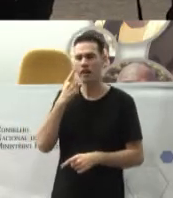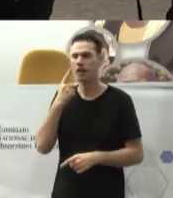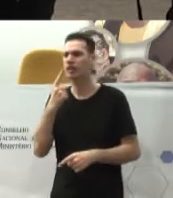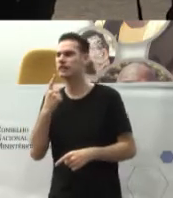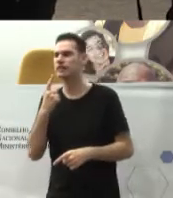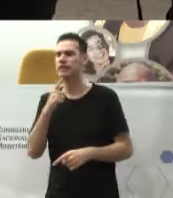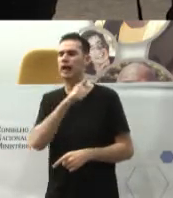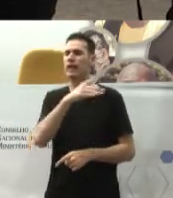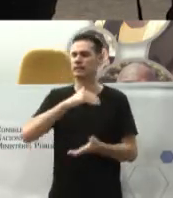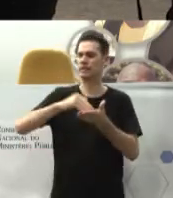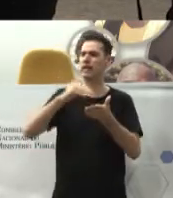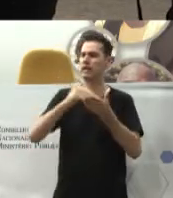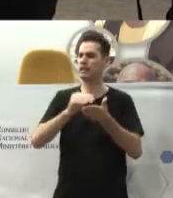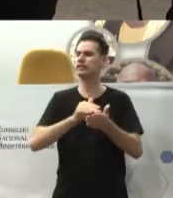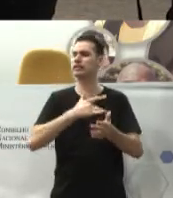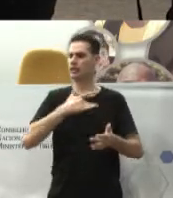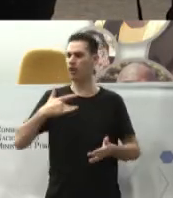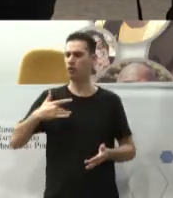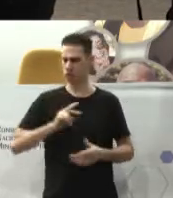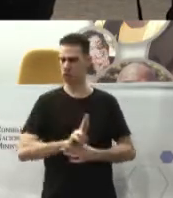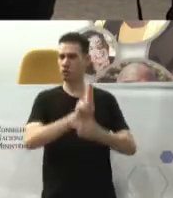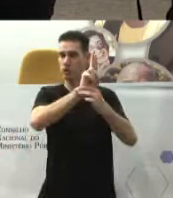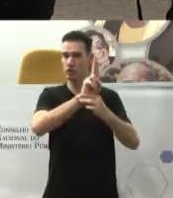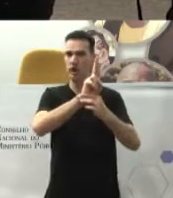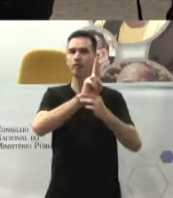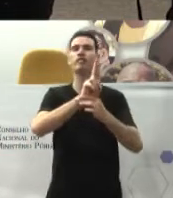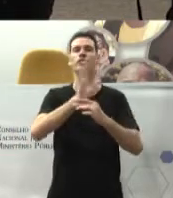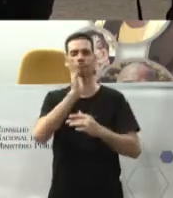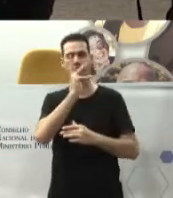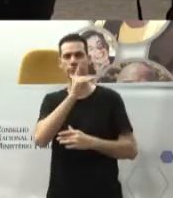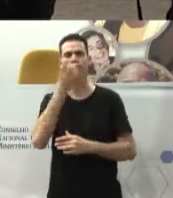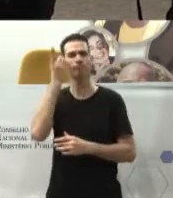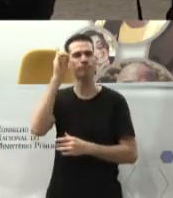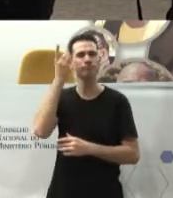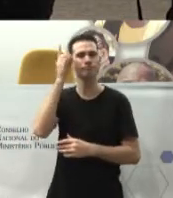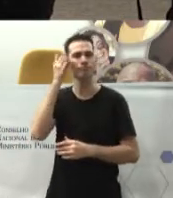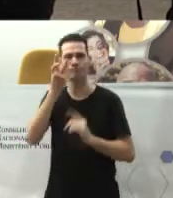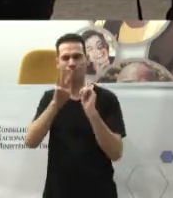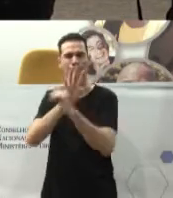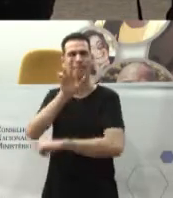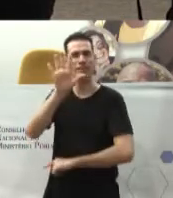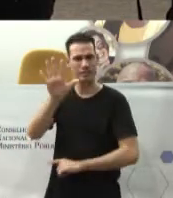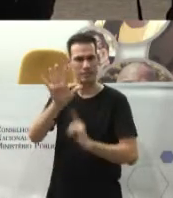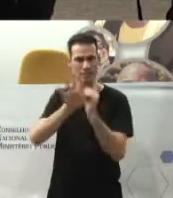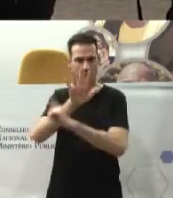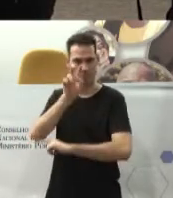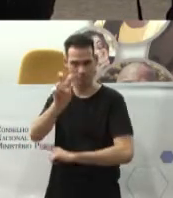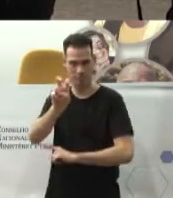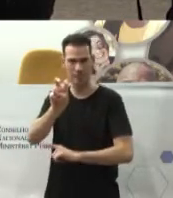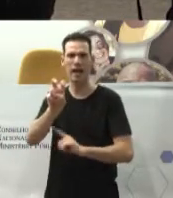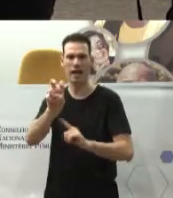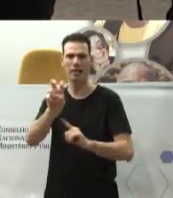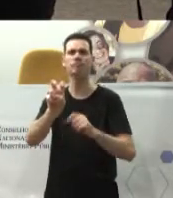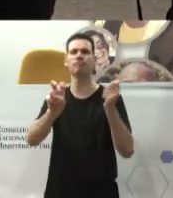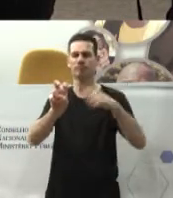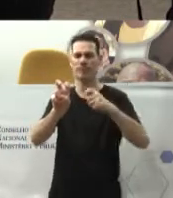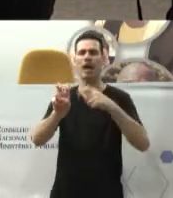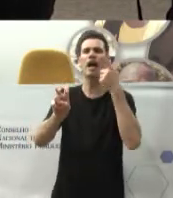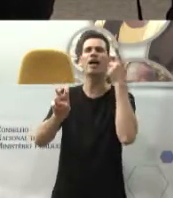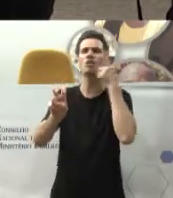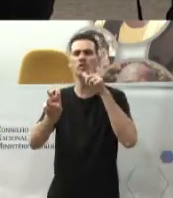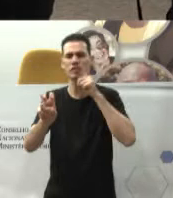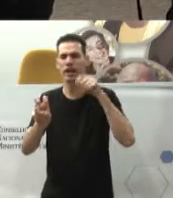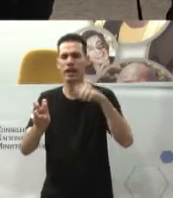tem 5 dias úteis, prorrogáveis por mais 5, para dar um retorno. A maioria dos casos, ele se resolve administrativamente. Por